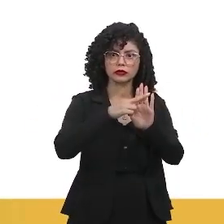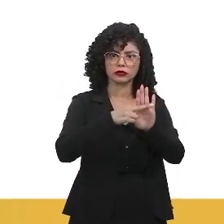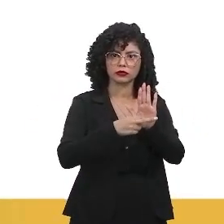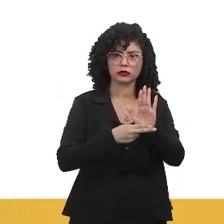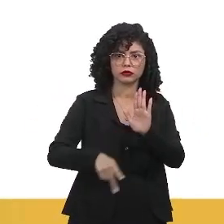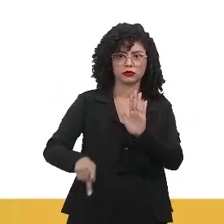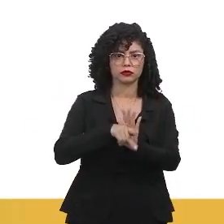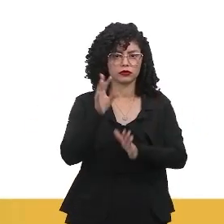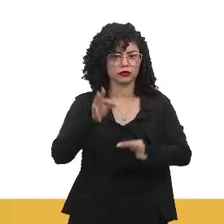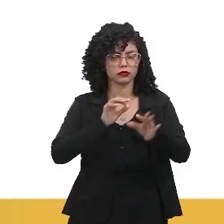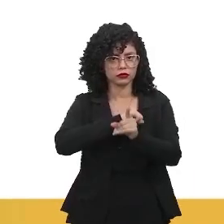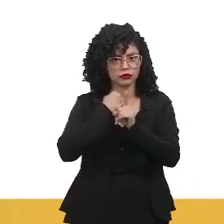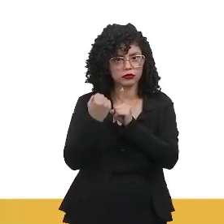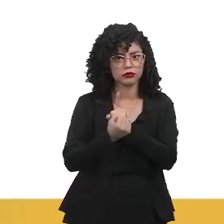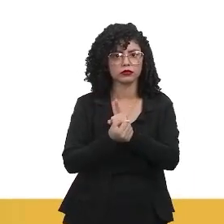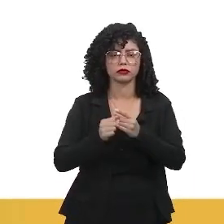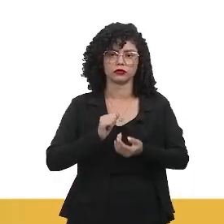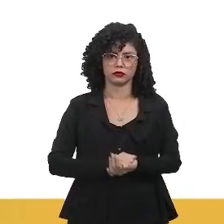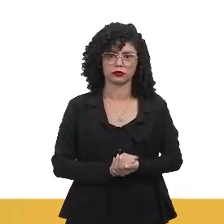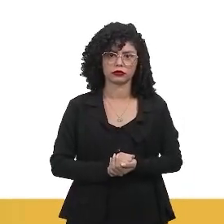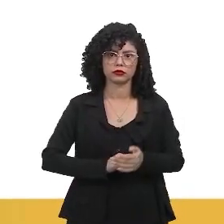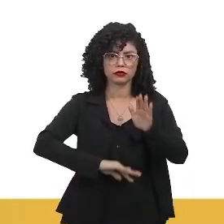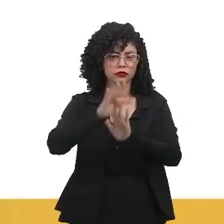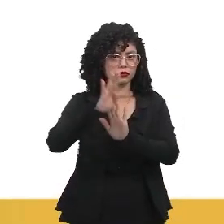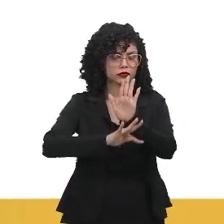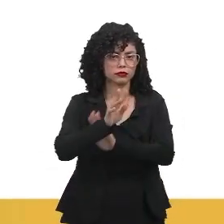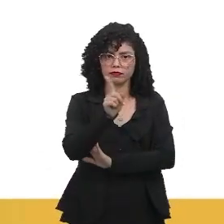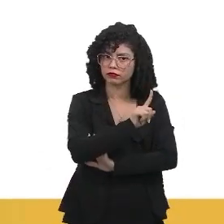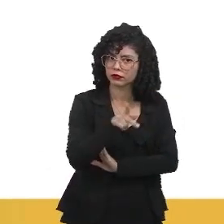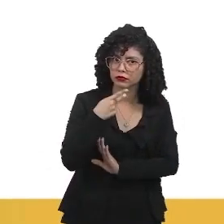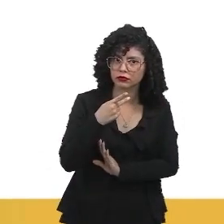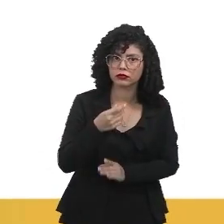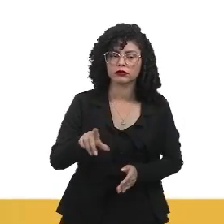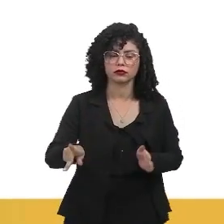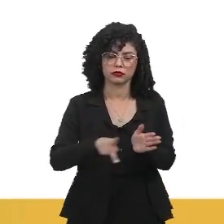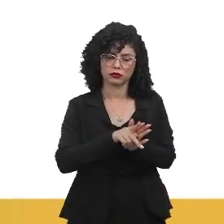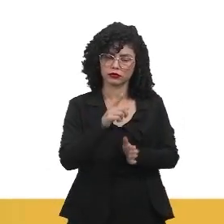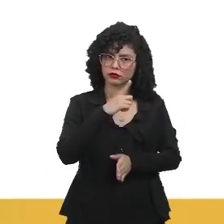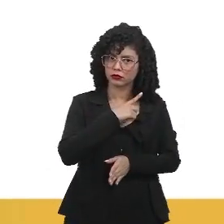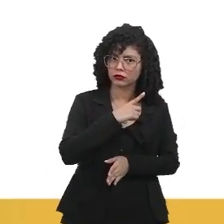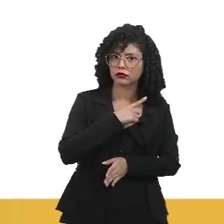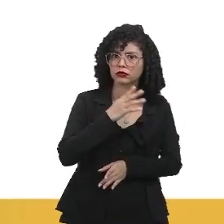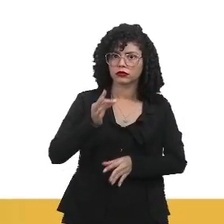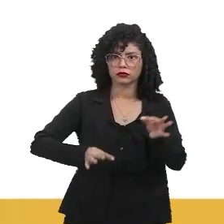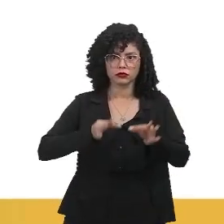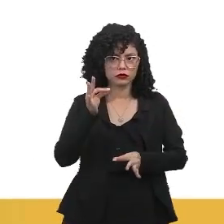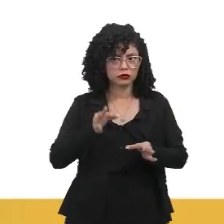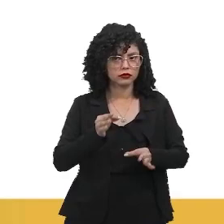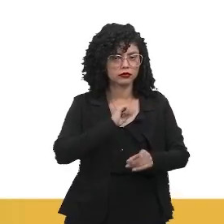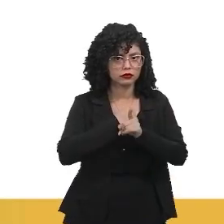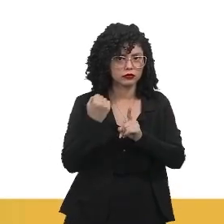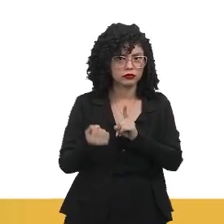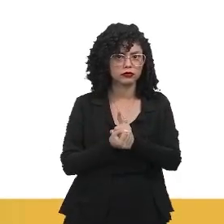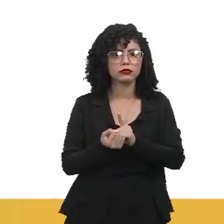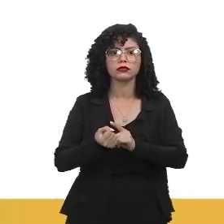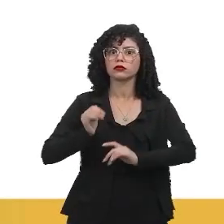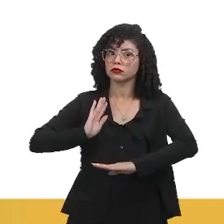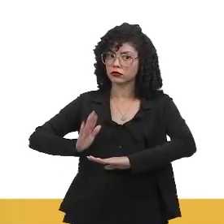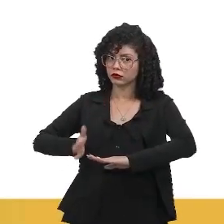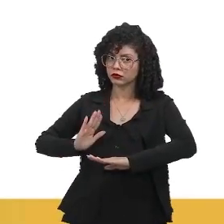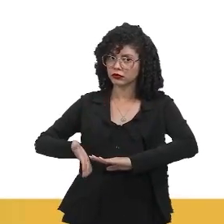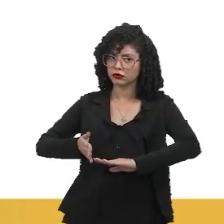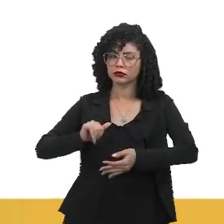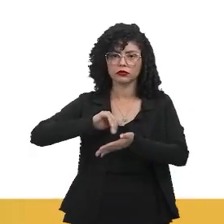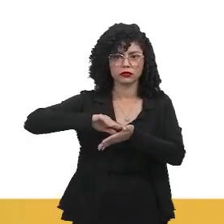privilégios pela justiça social. O texto não fala que há uma justiça social no sistema judiciário contemporâneo. Então, nós também